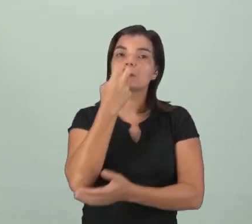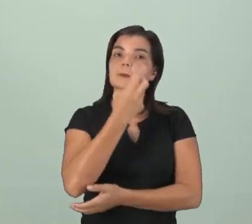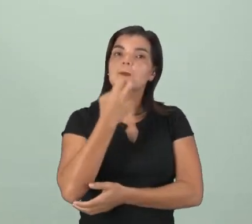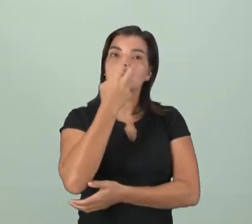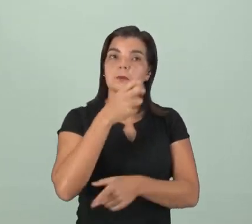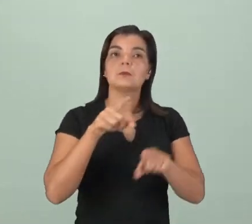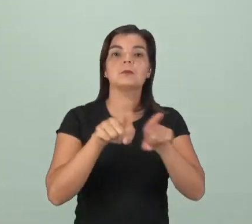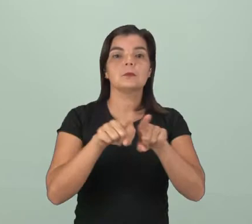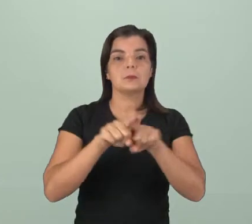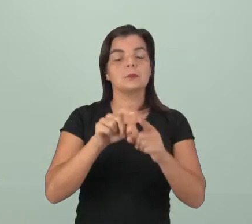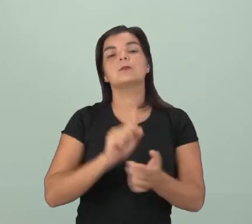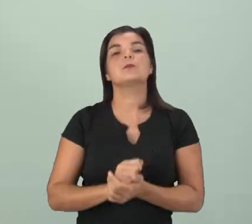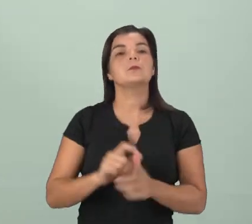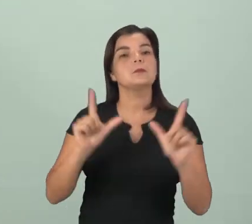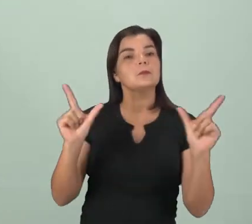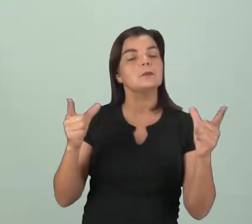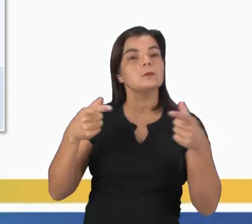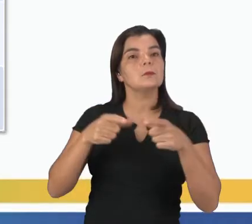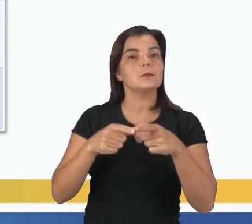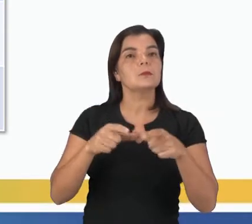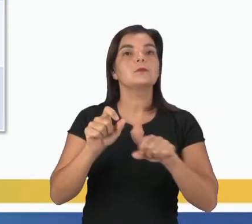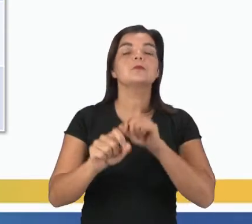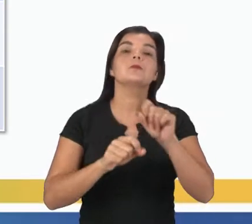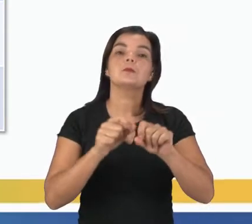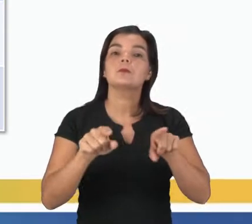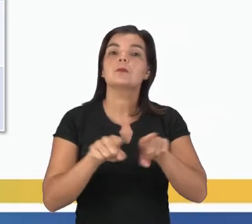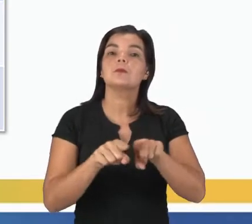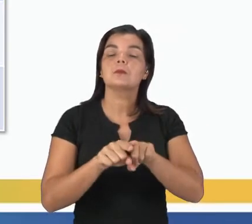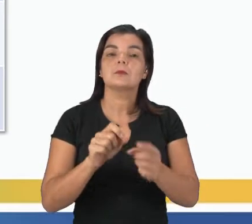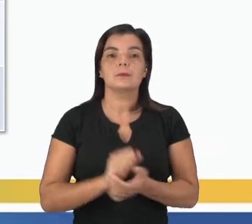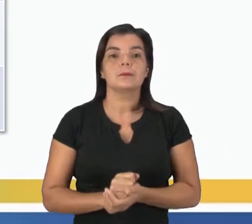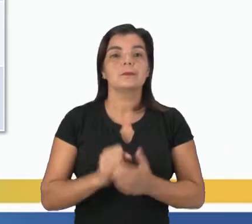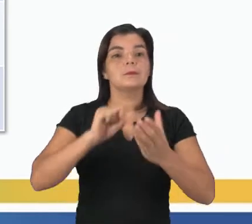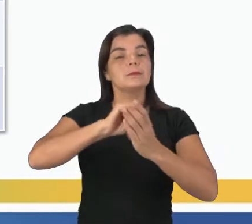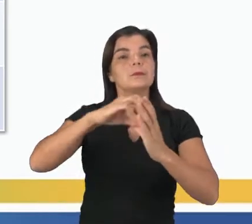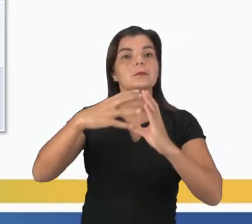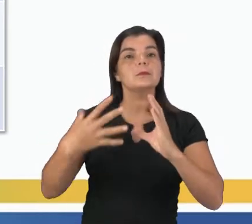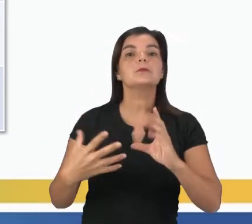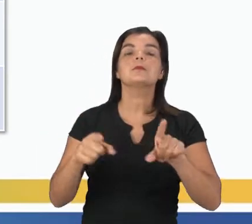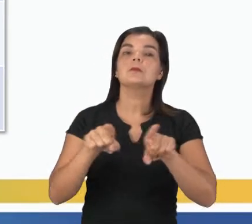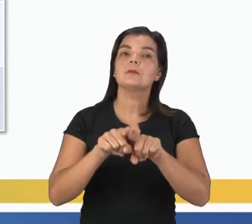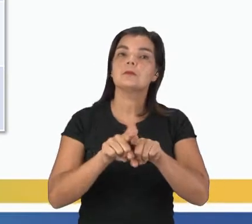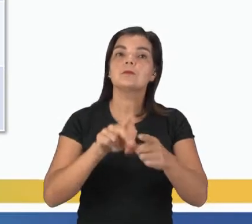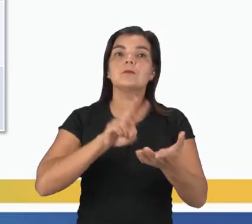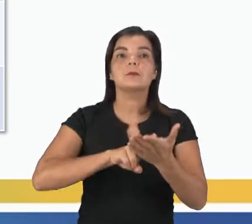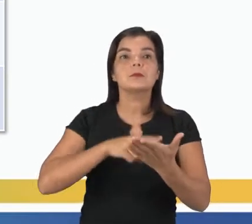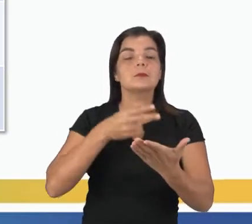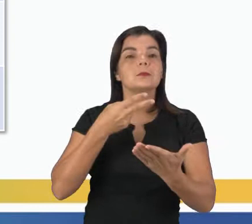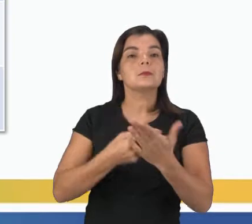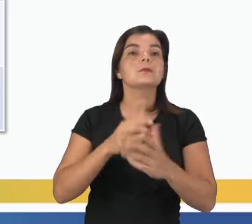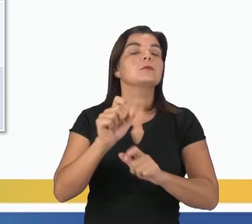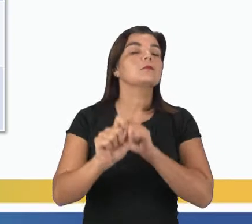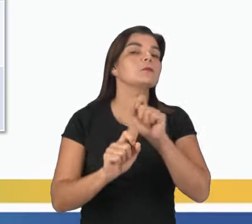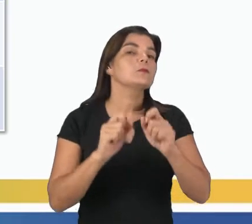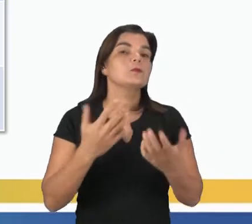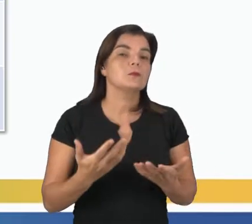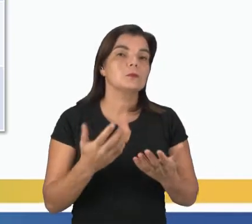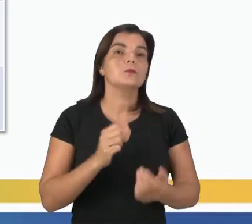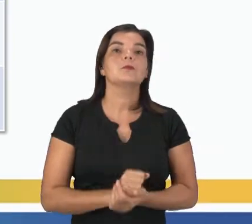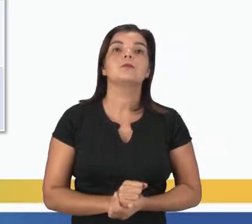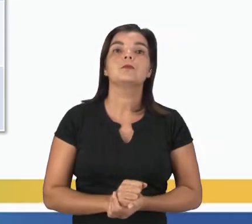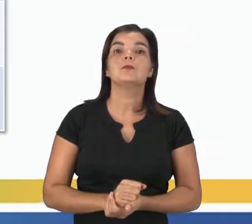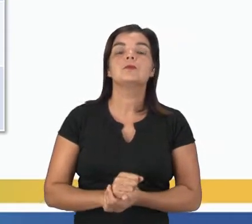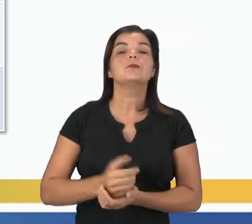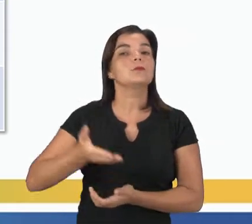valor dela é menor. O que é tradição escrita? Características das tradições escritas. Nas tradições escritas de